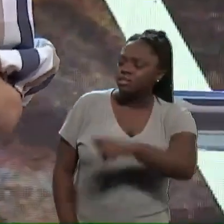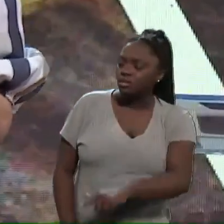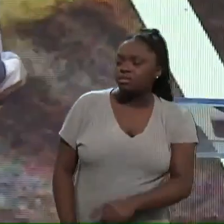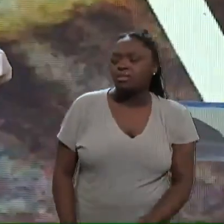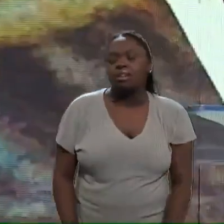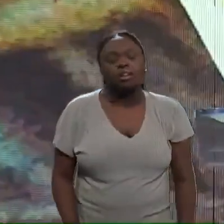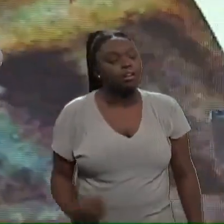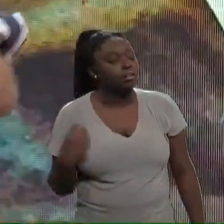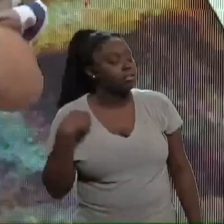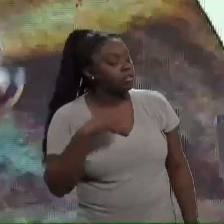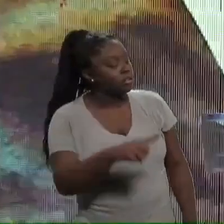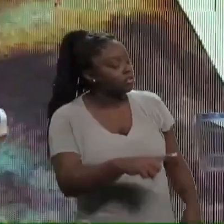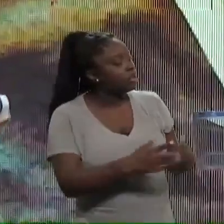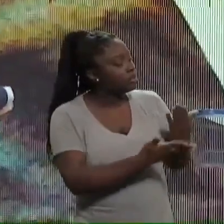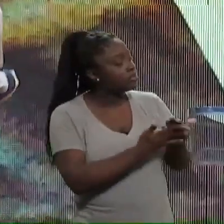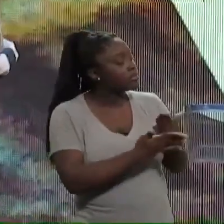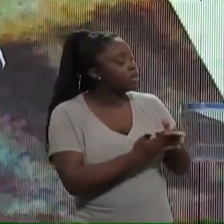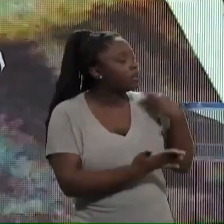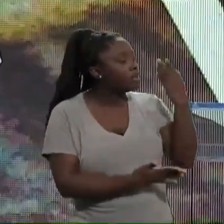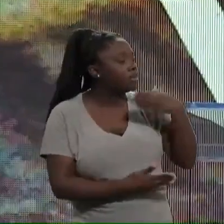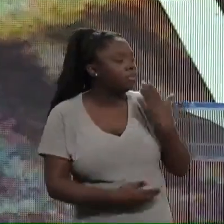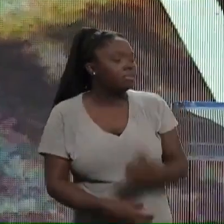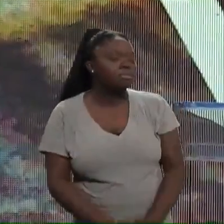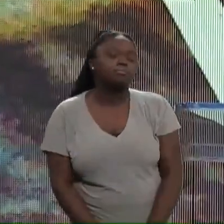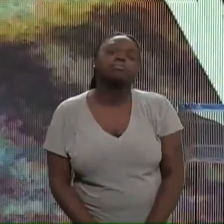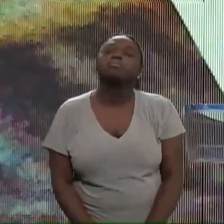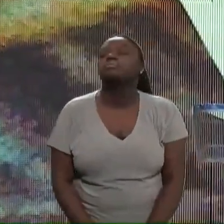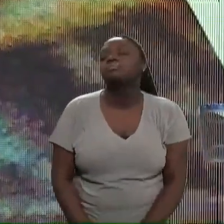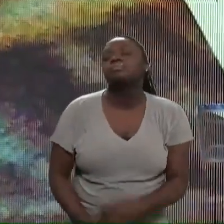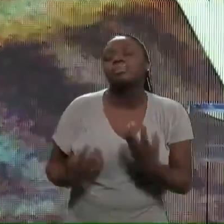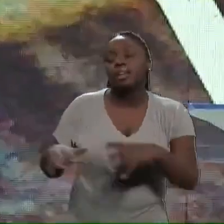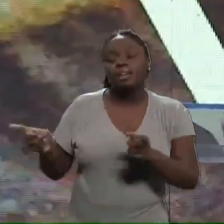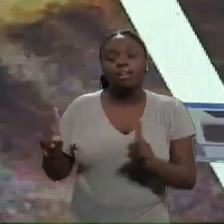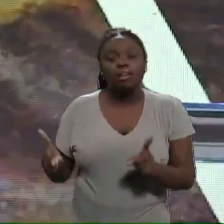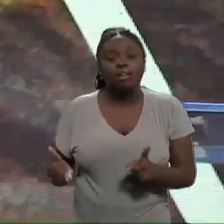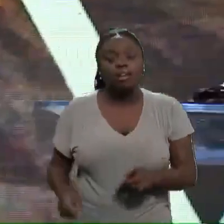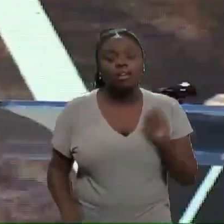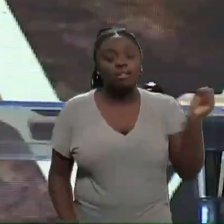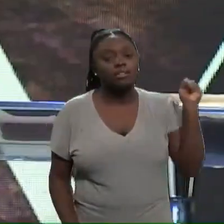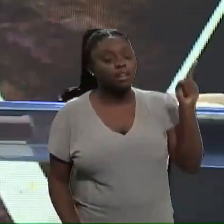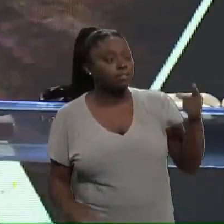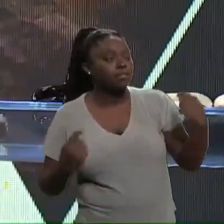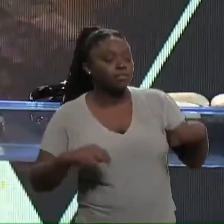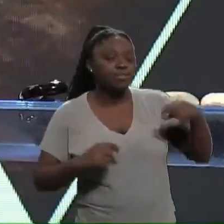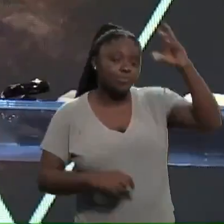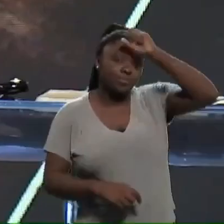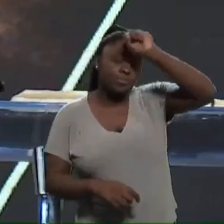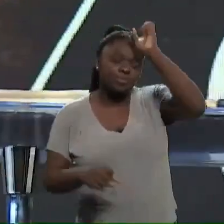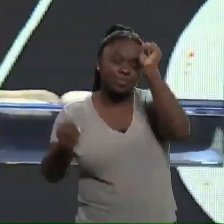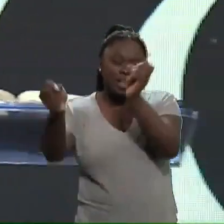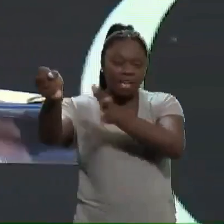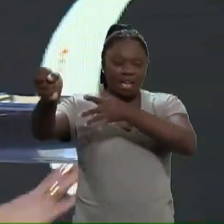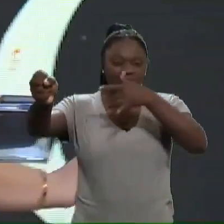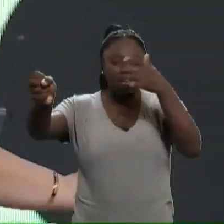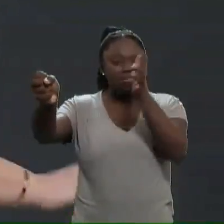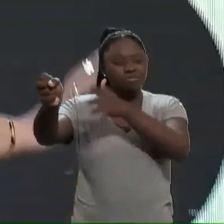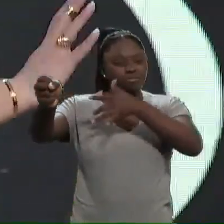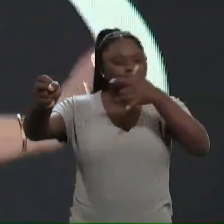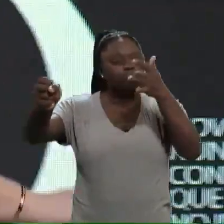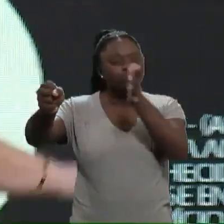de música, e o menino: não quero. Davi tem que aprender a tocar harpa. Deixa eu te falar,